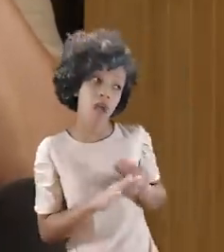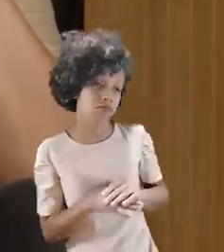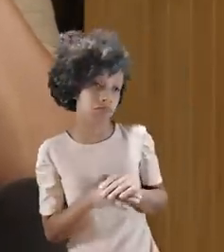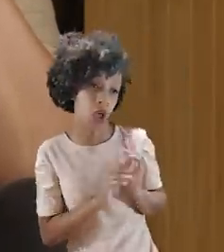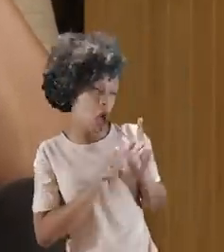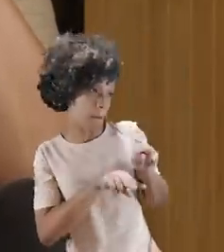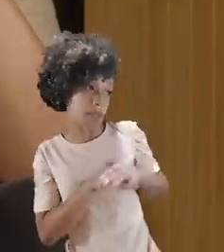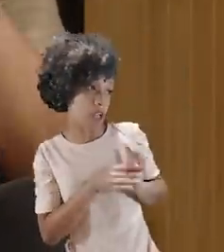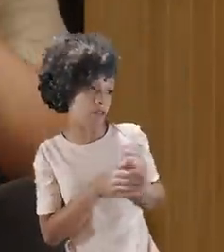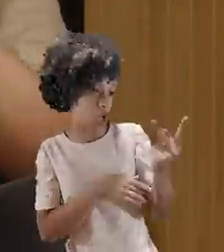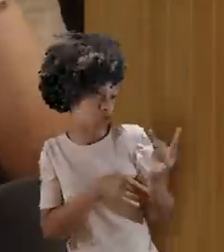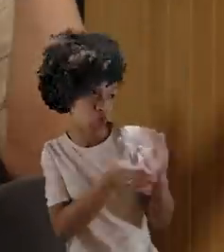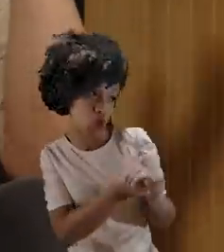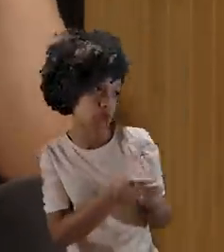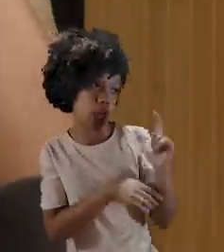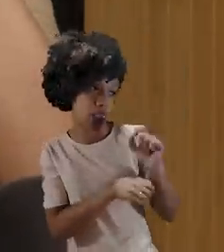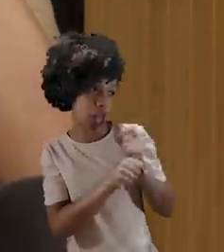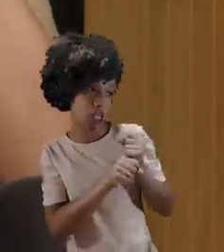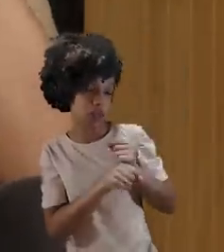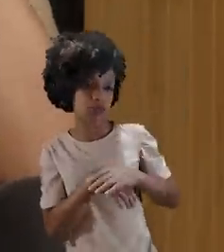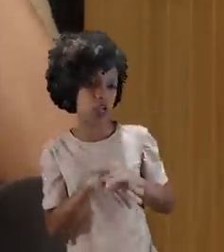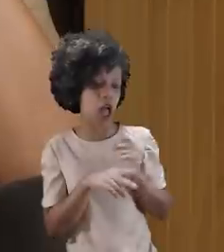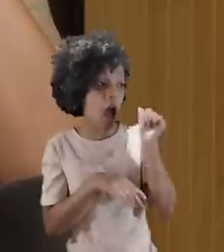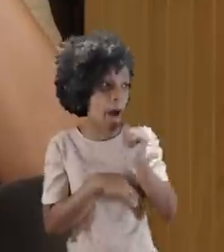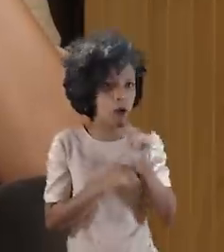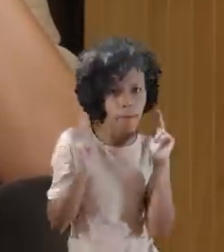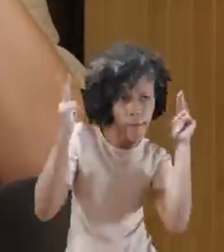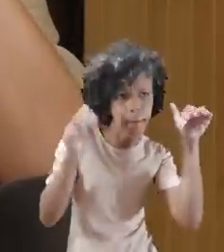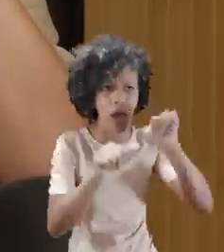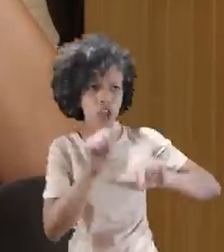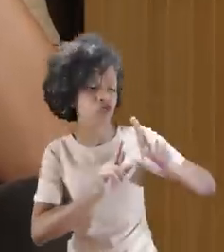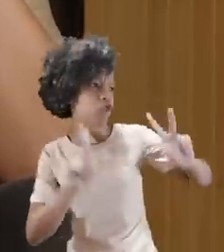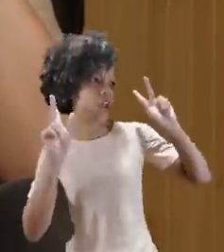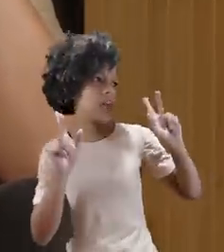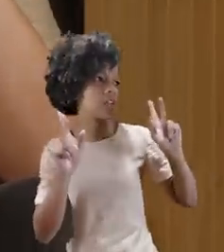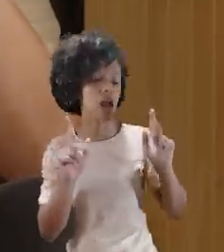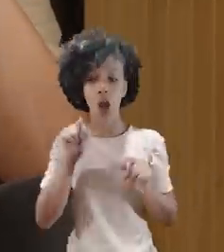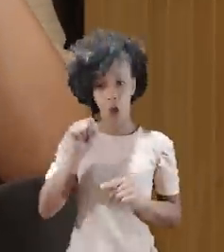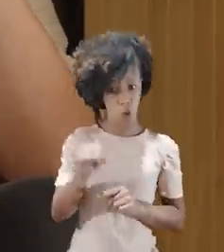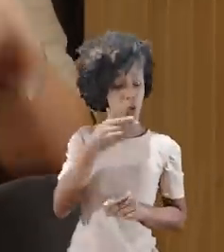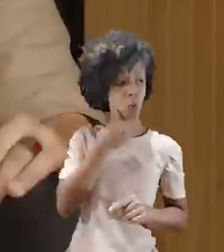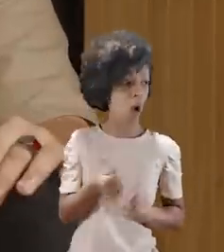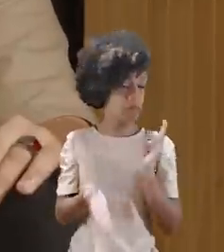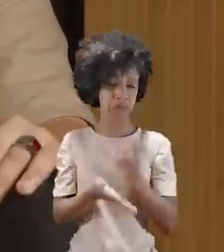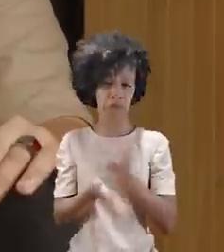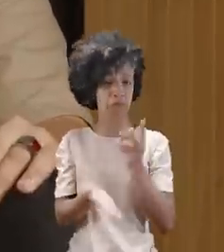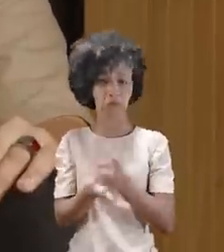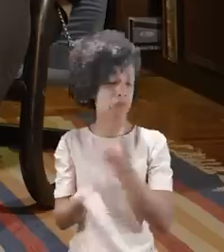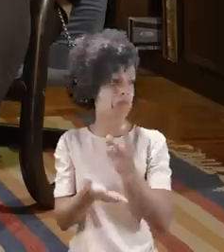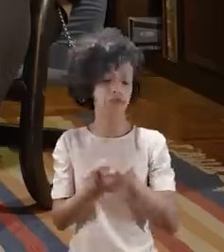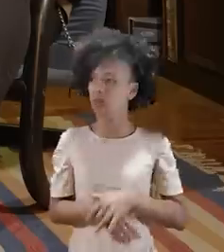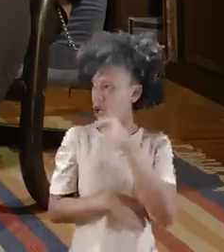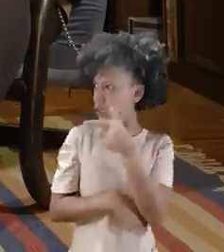observa qualquer casal aí mano Dentro de uns 10 anos você vai ver a mulher como vários qual diferente e cor luz o cara vai estar Não mesmo